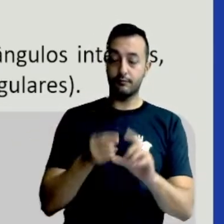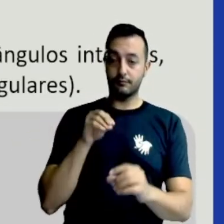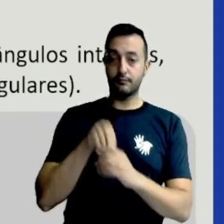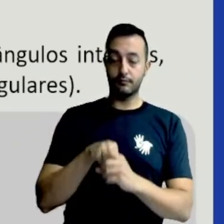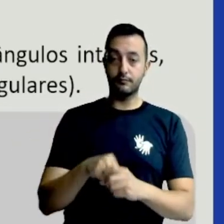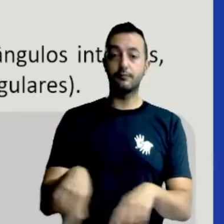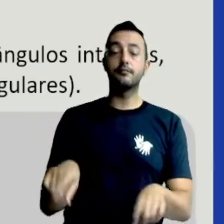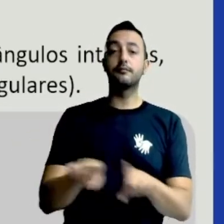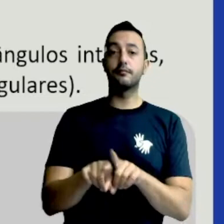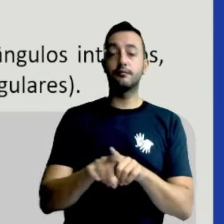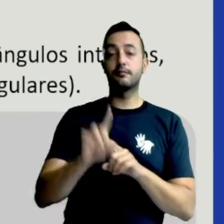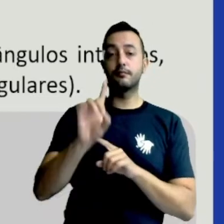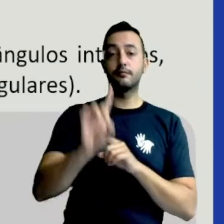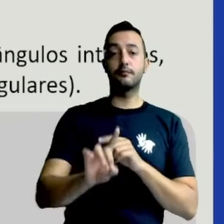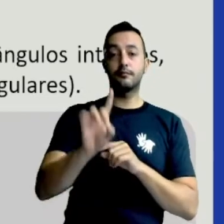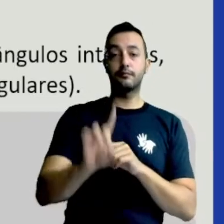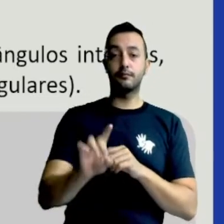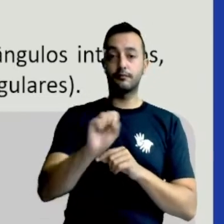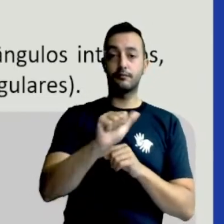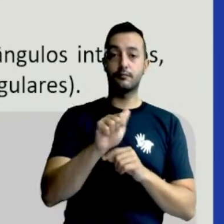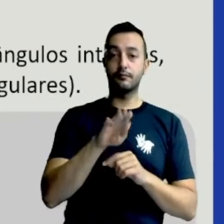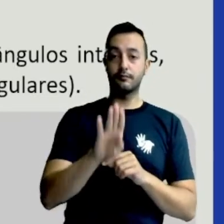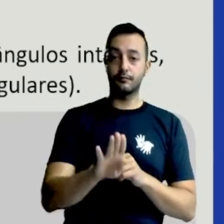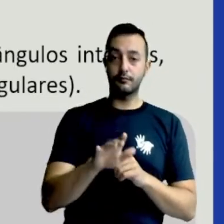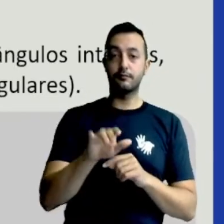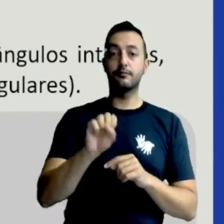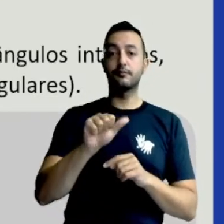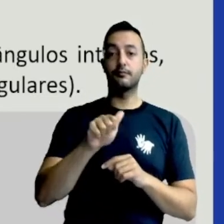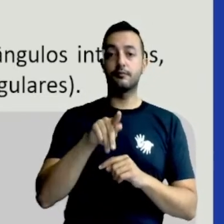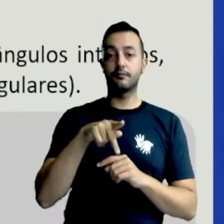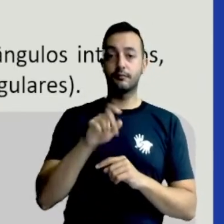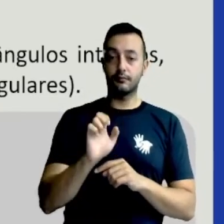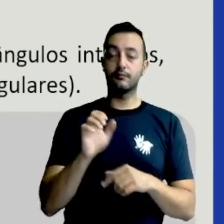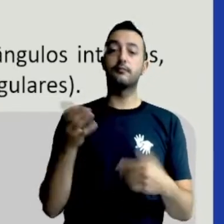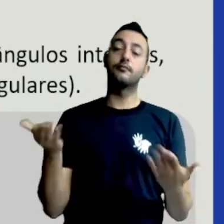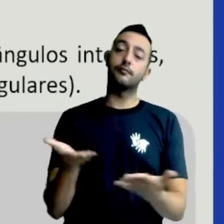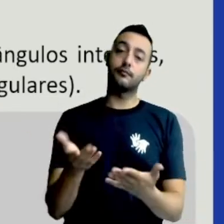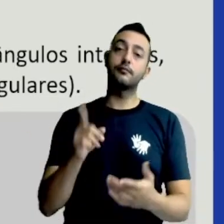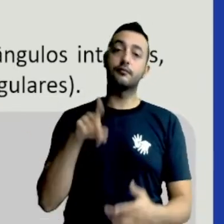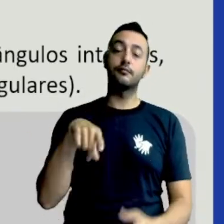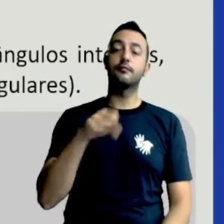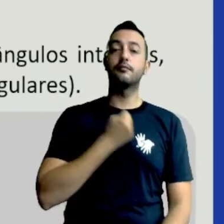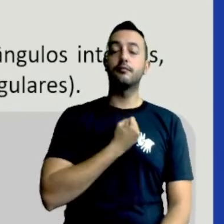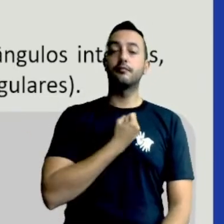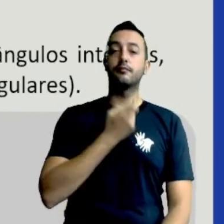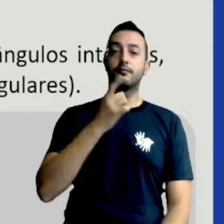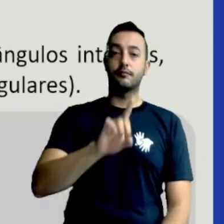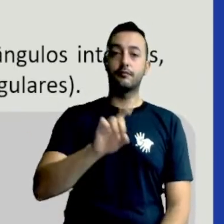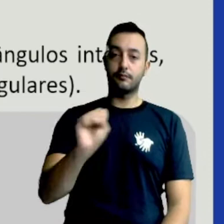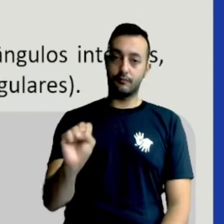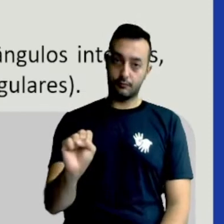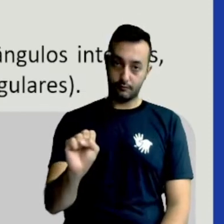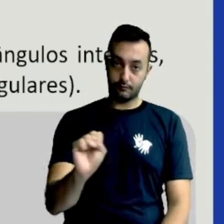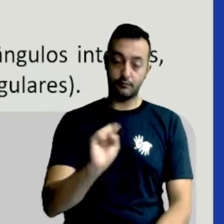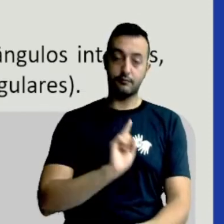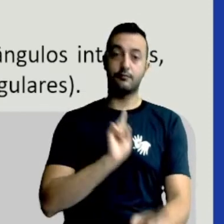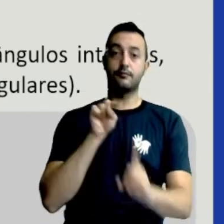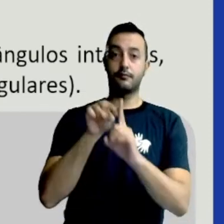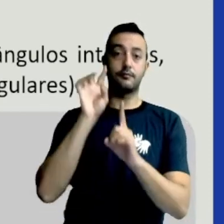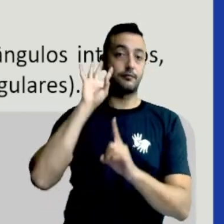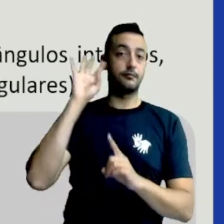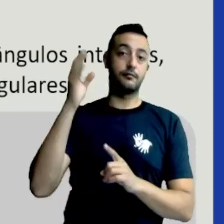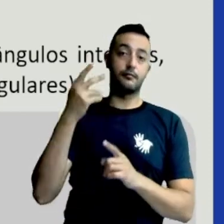o descritor do SAEB, SAEP, que a gente vai estar trabalhando na aula de hoje é o D8, que busca